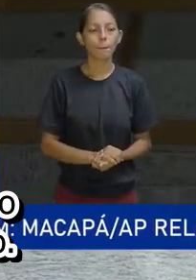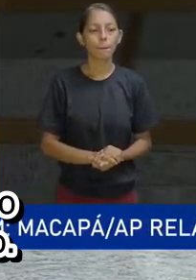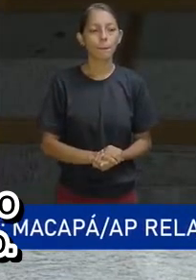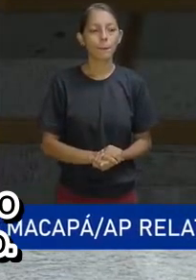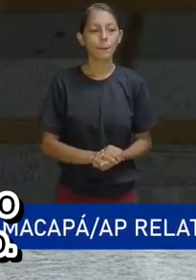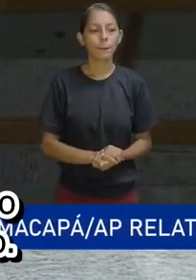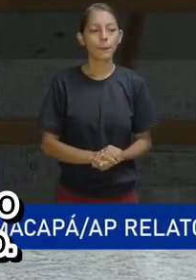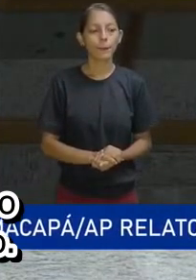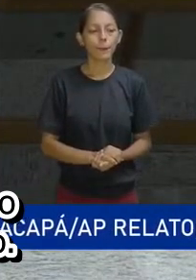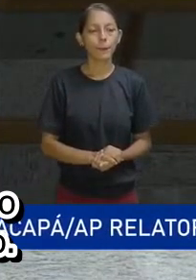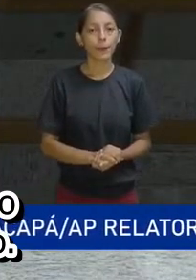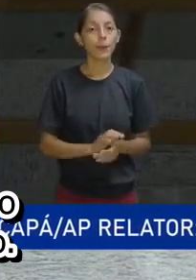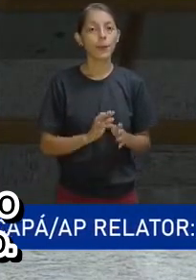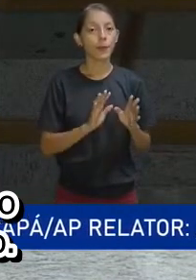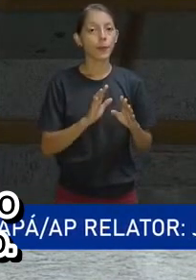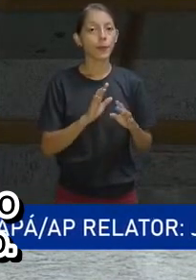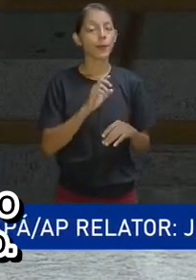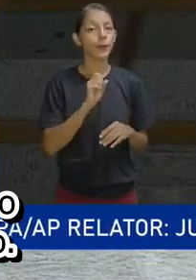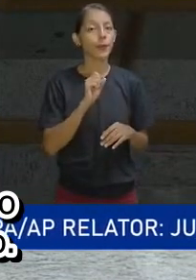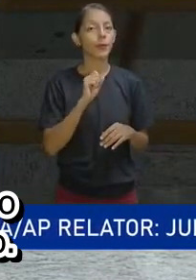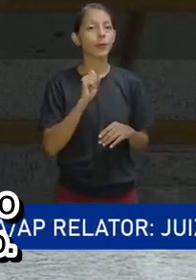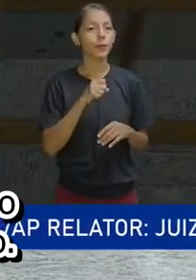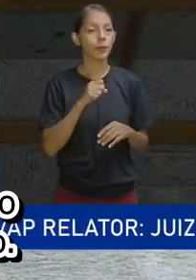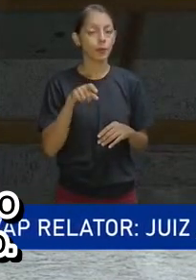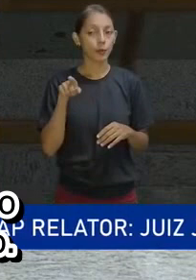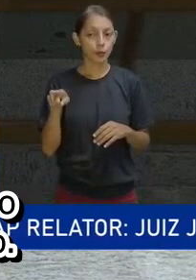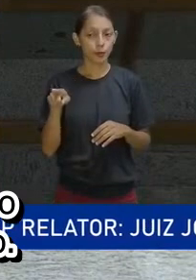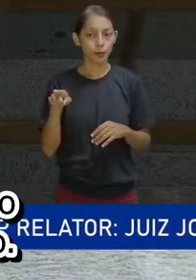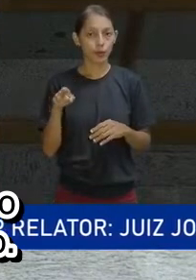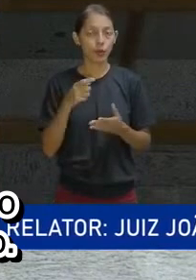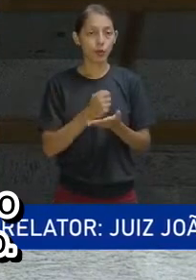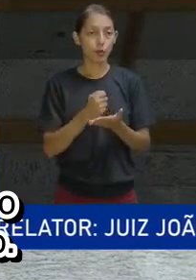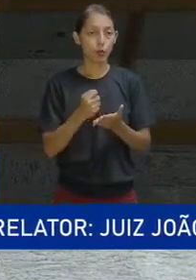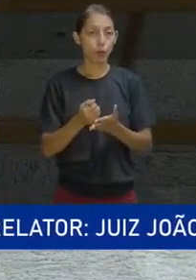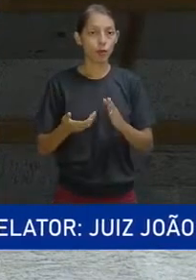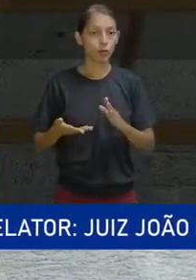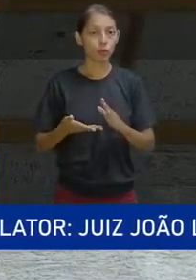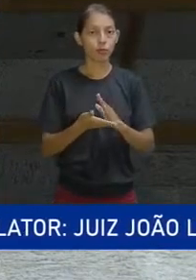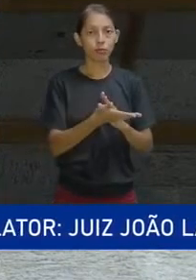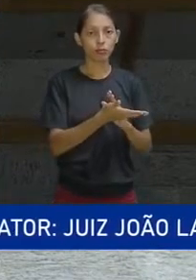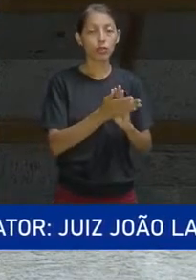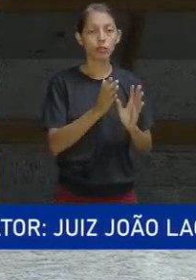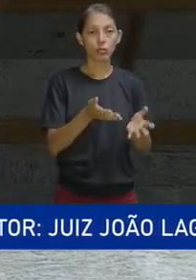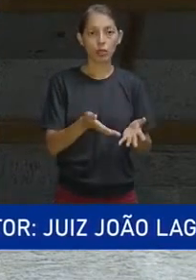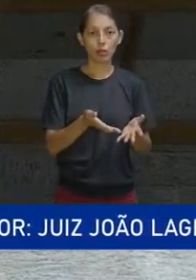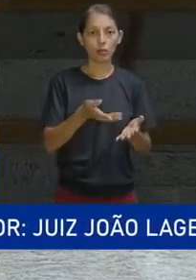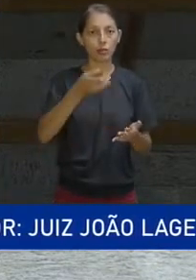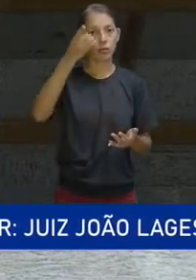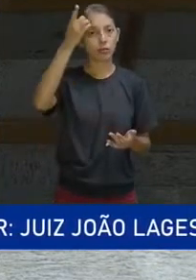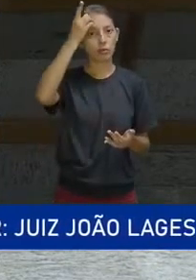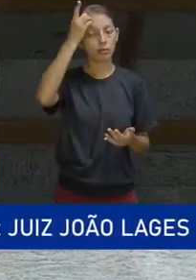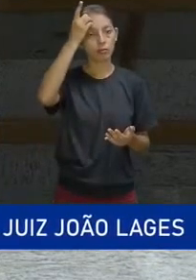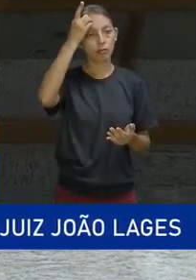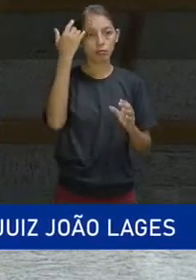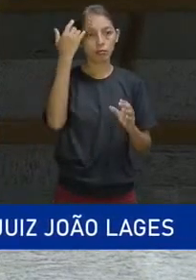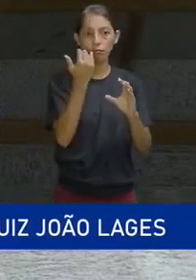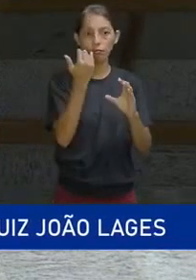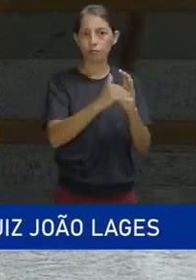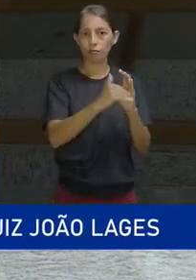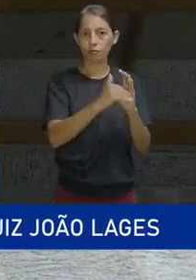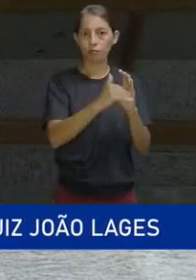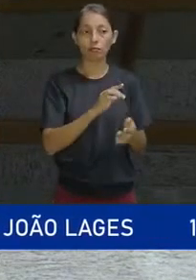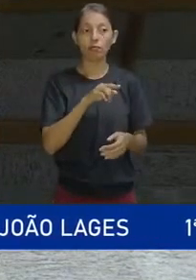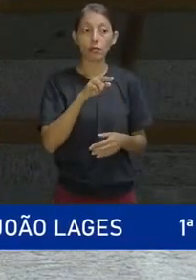Paulo, o pedido, o documento que o Alain encaminhou ao diretório. Ele pede a desfiliação dele. Então